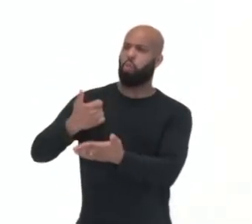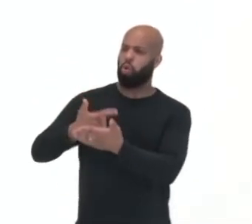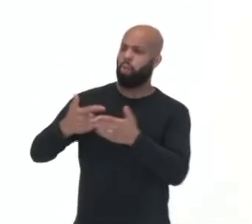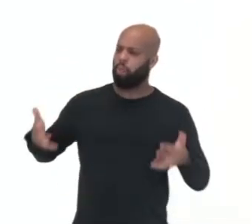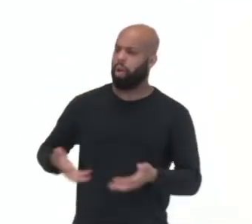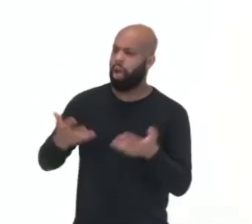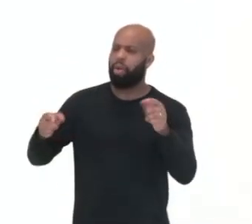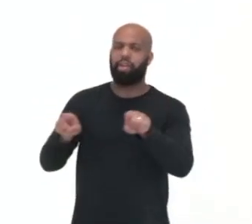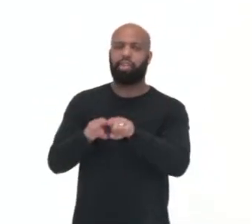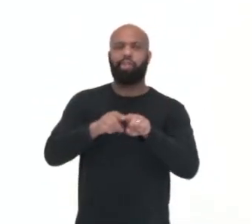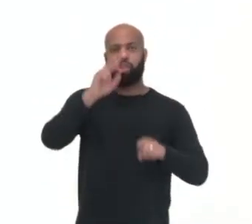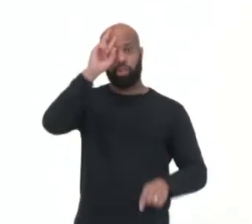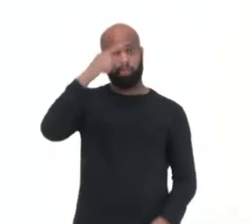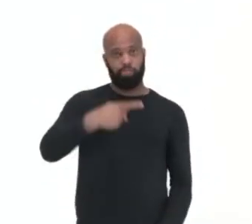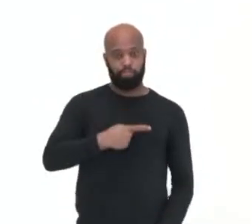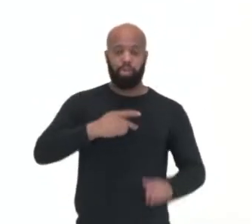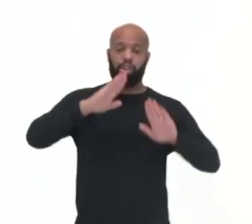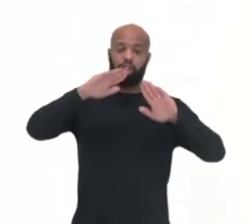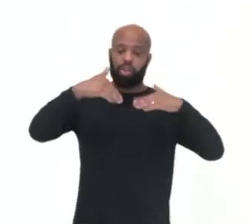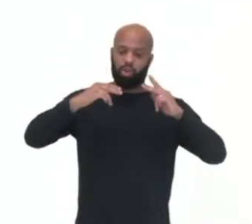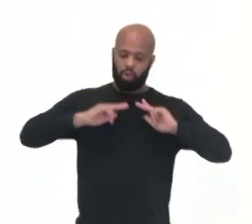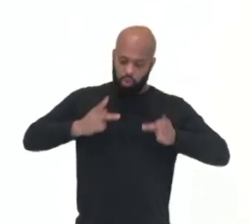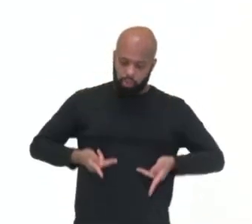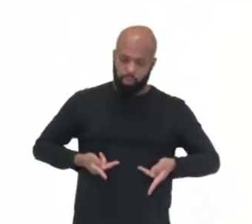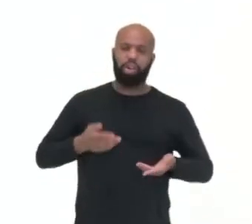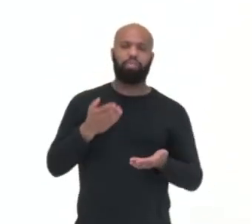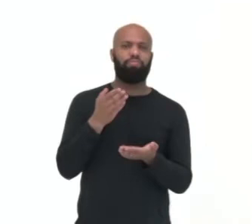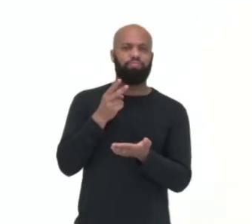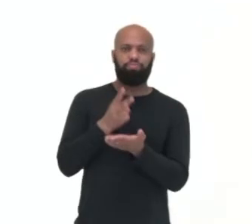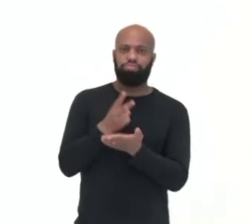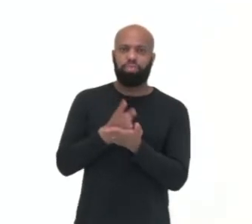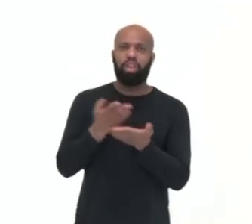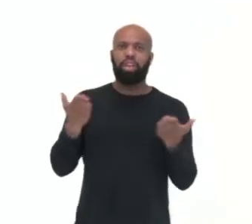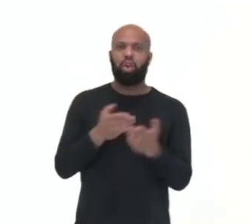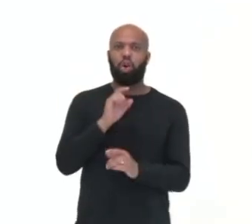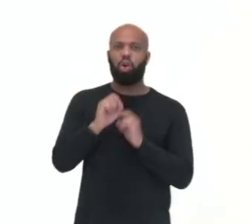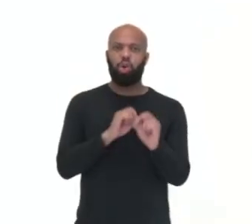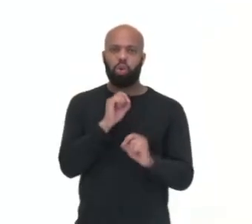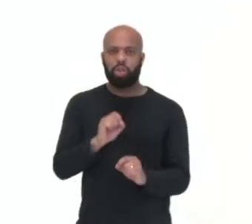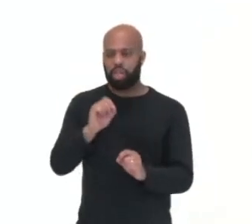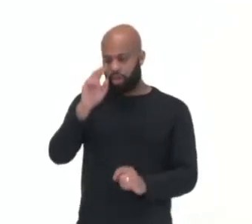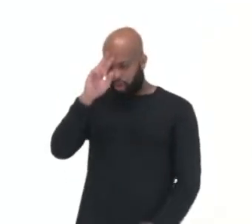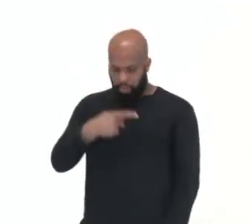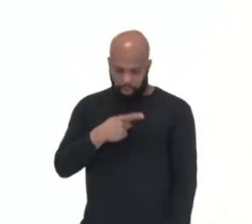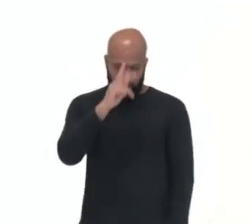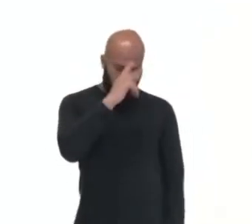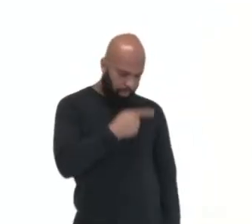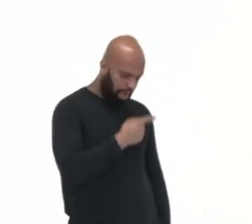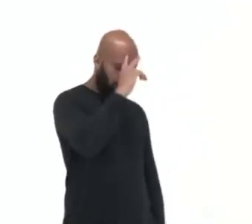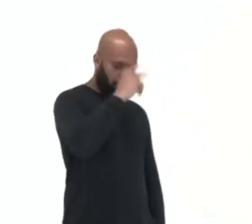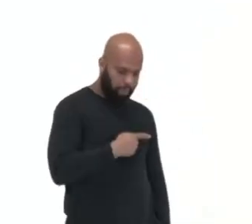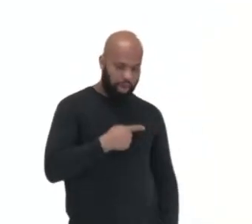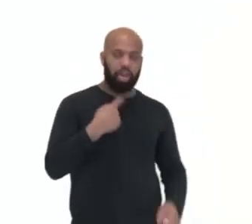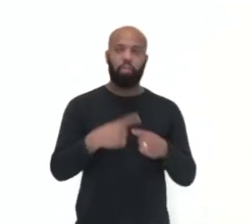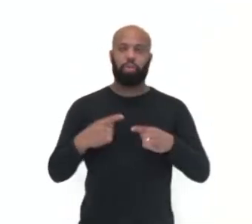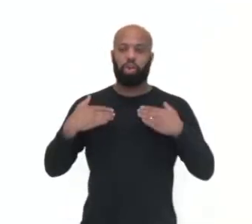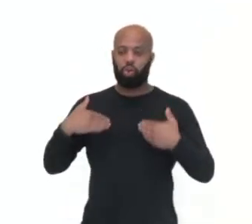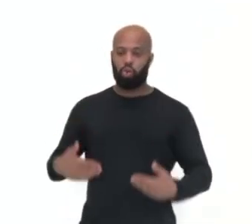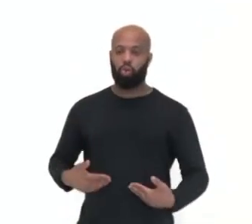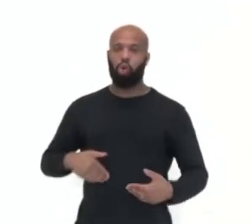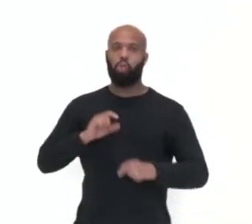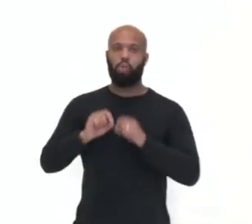individualismo. O ser humano está se tornando cada vez mais narcisista, sendo que o corpo está posto